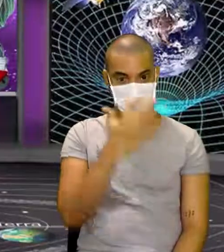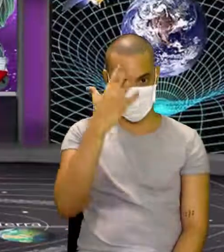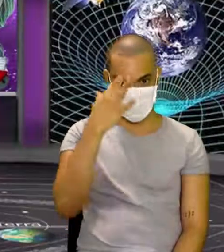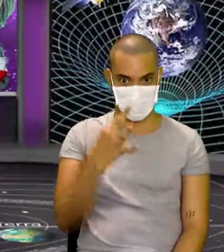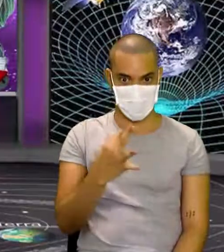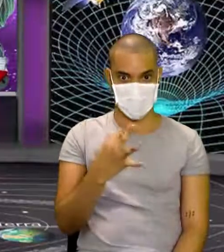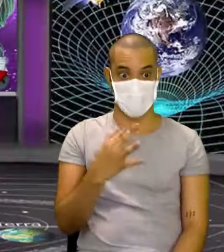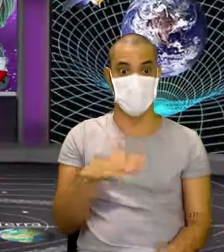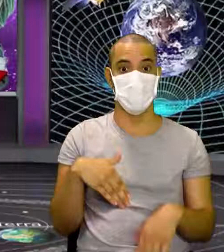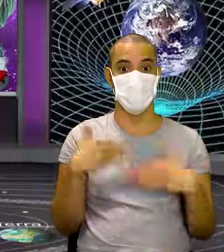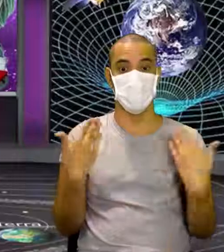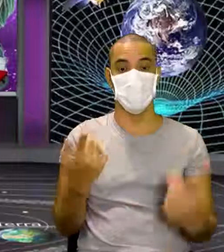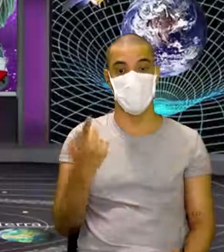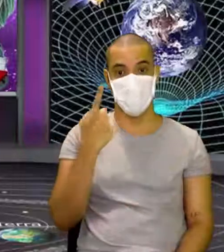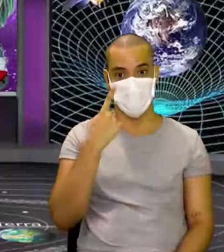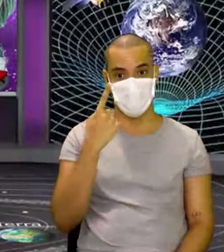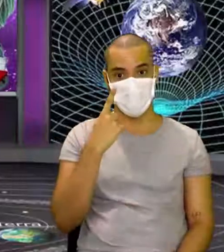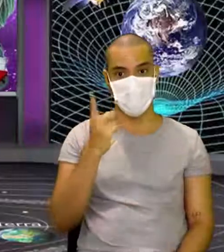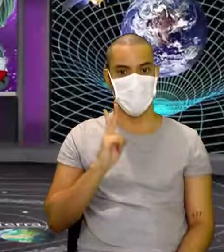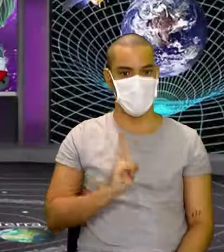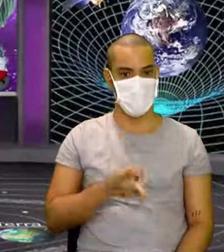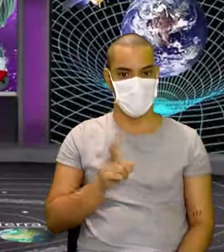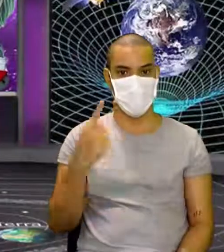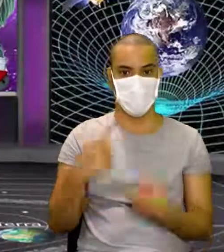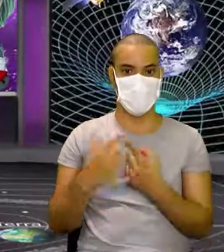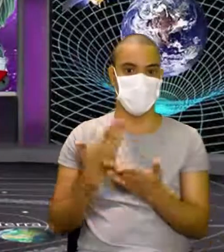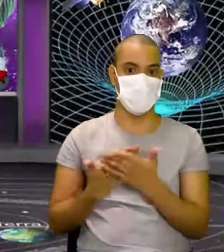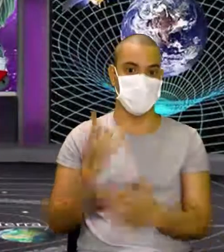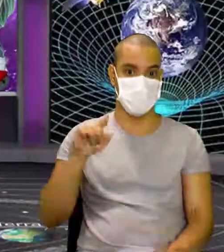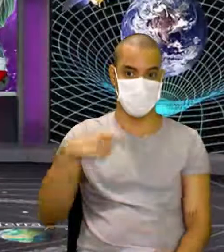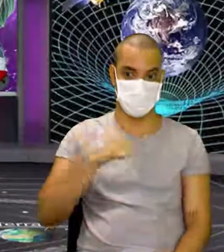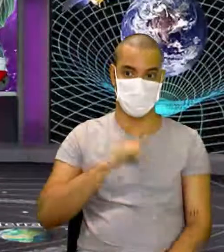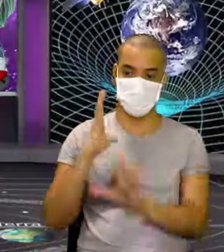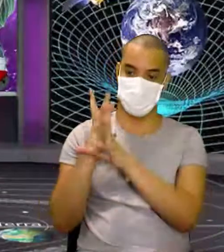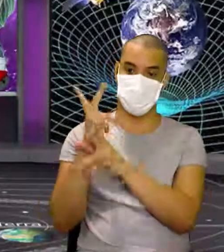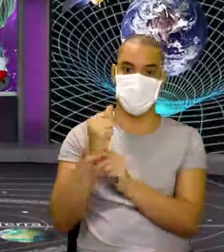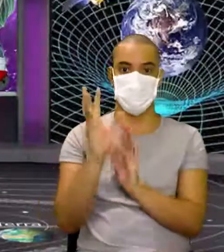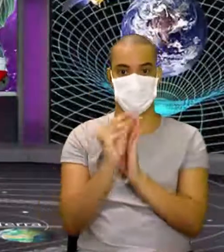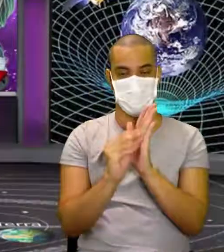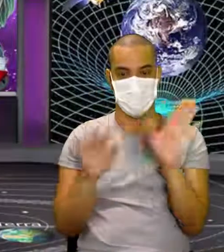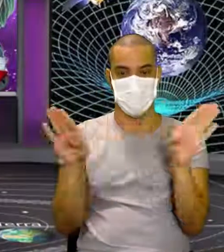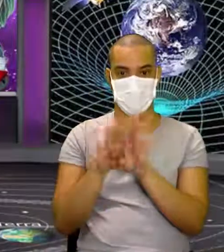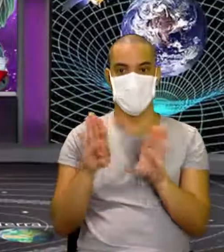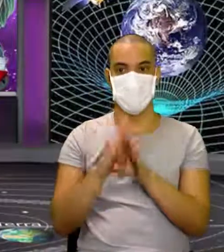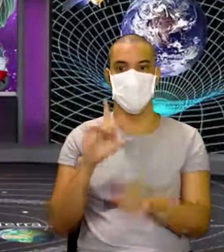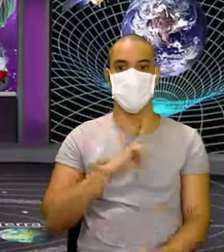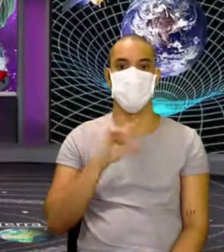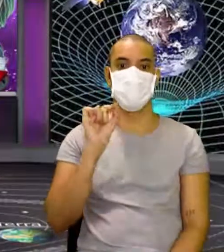isso? Galerinha, olha só. Fiquem comigo que na próxima aula tem revisão de conteúdo e também